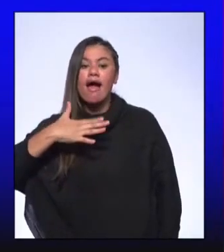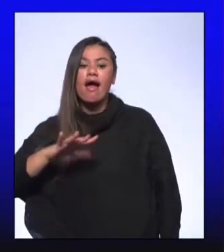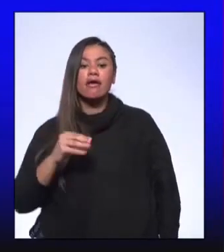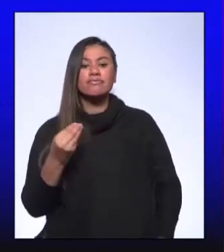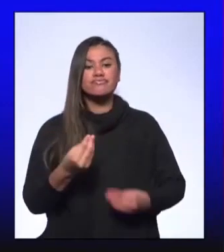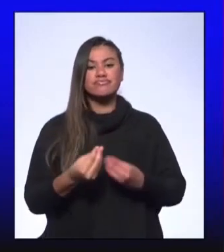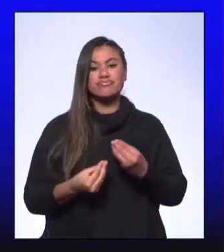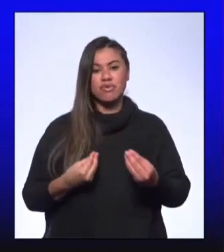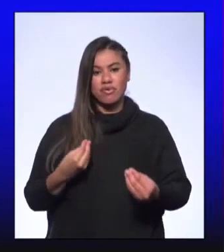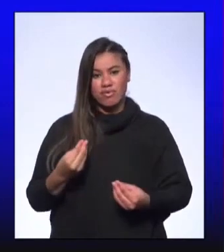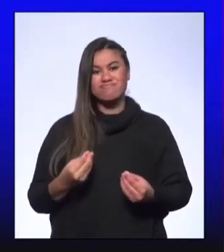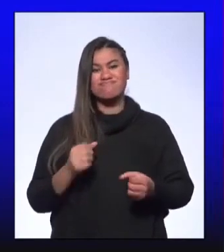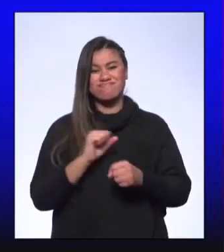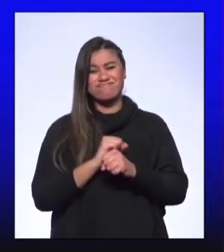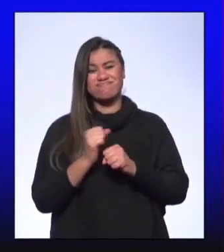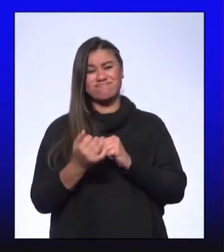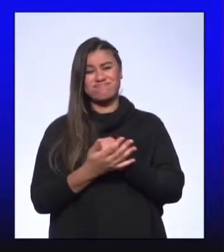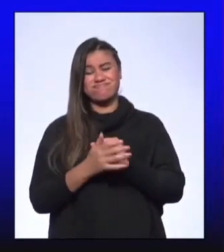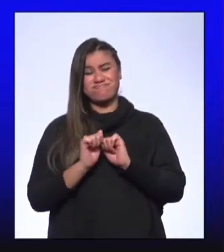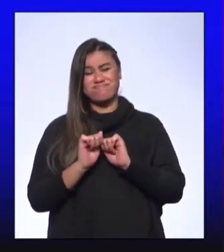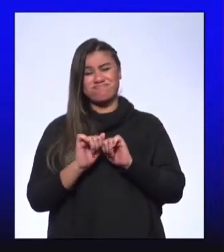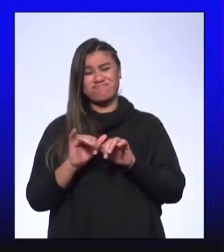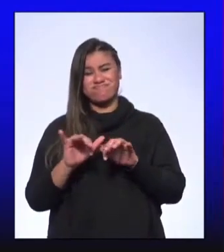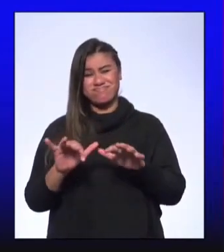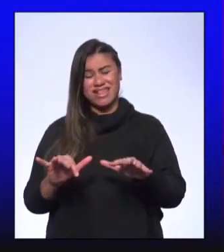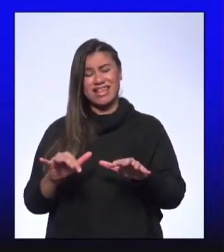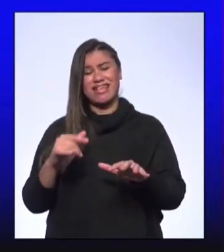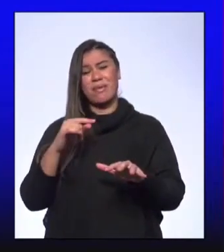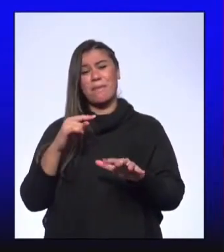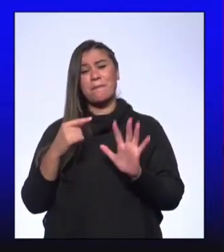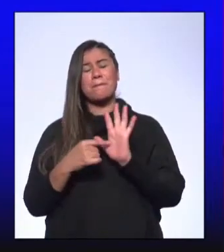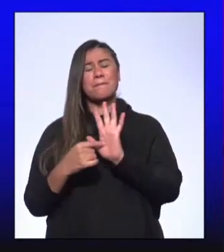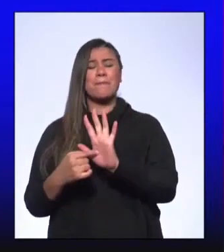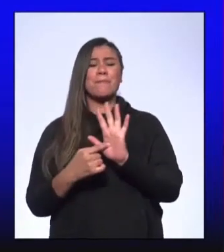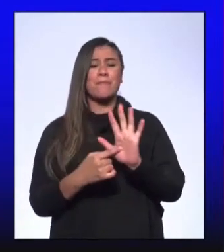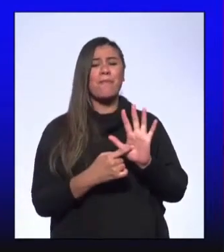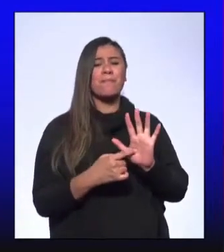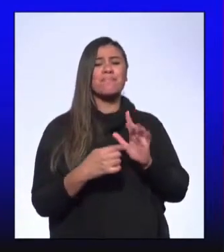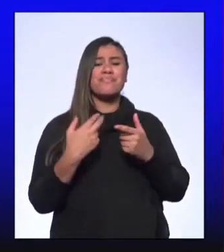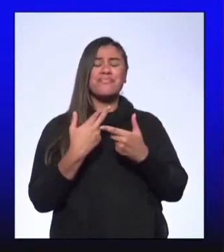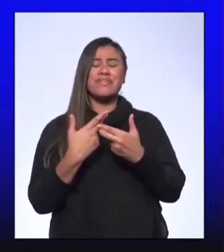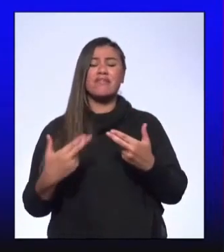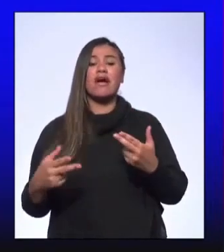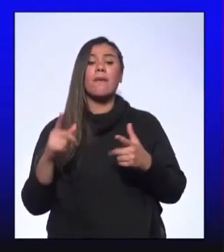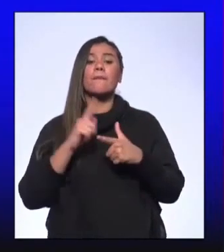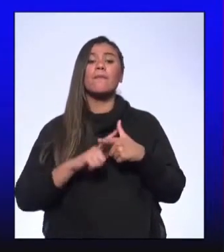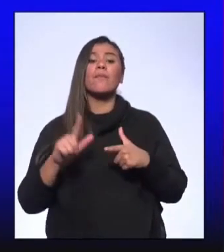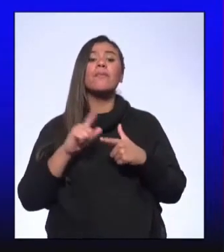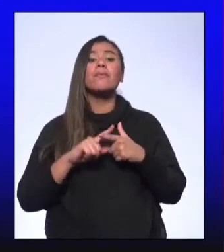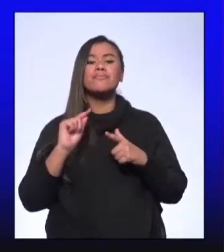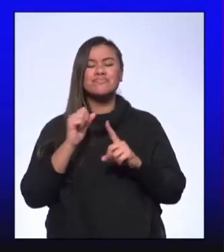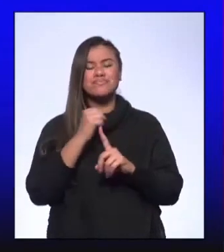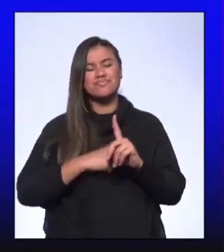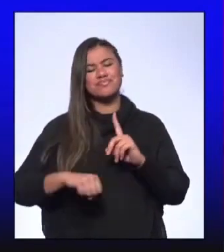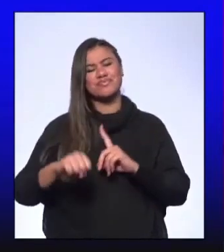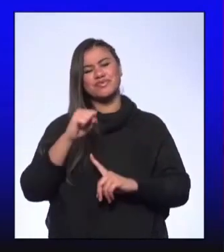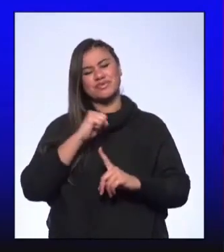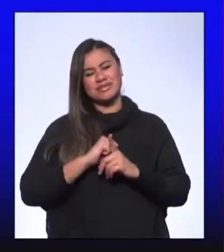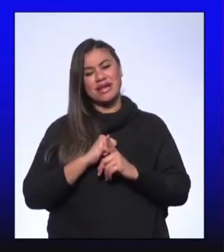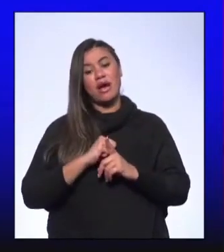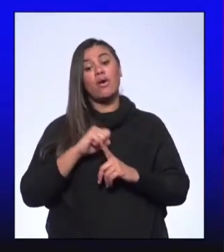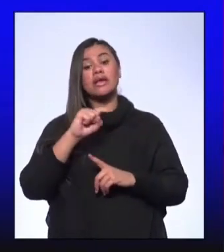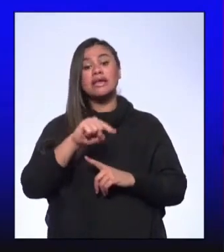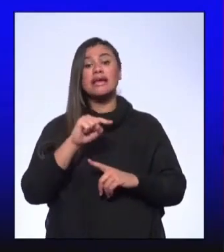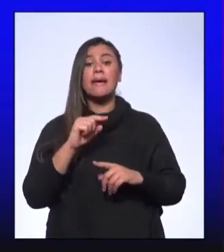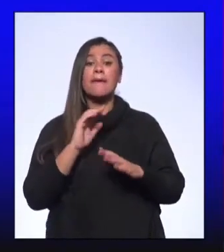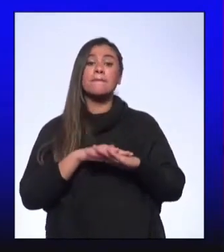sido pródiga em destacar as injustiças sociais que a gente tem no nosso país. E essa é mais uma delas. Esse momento,